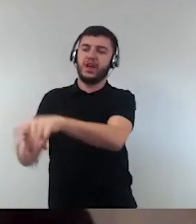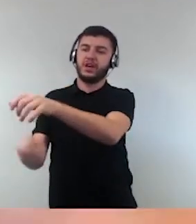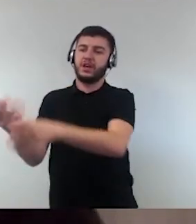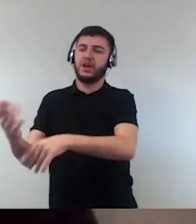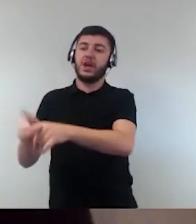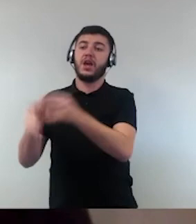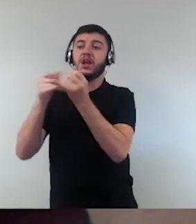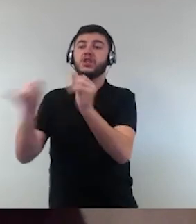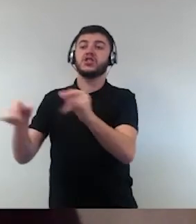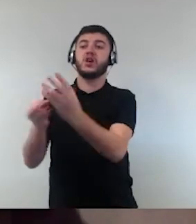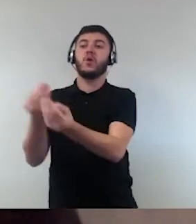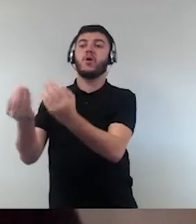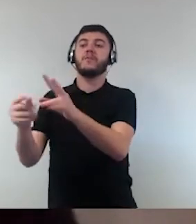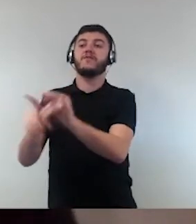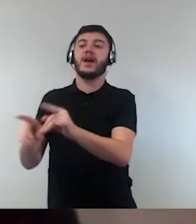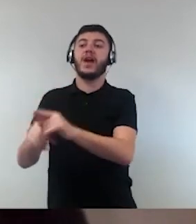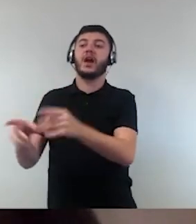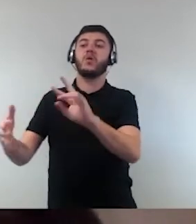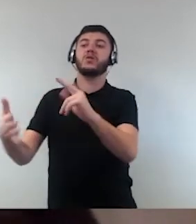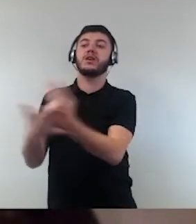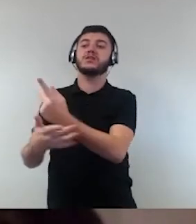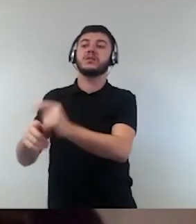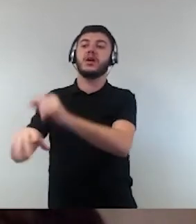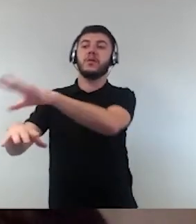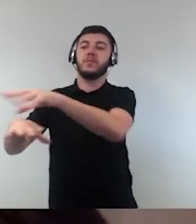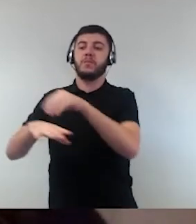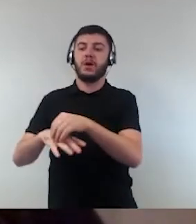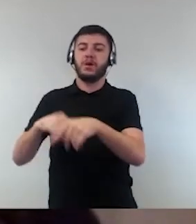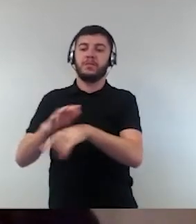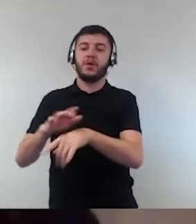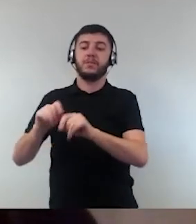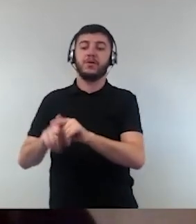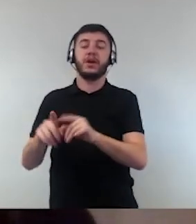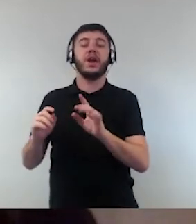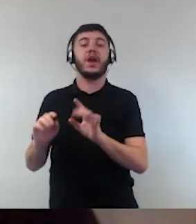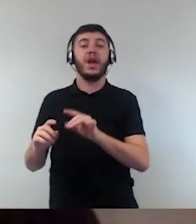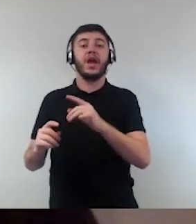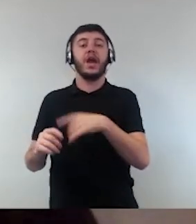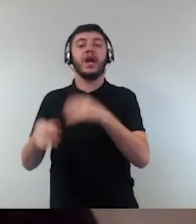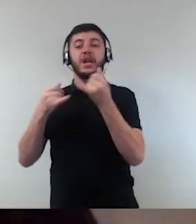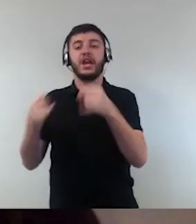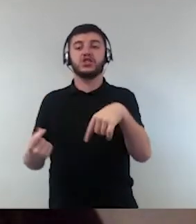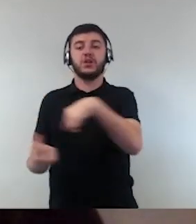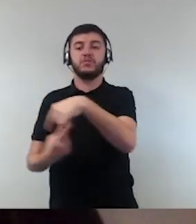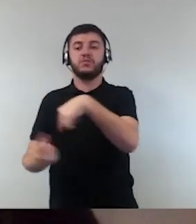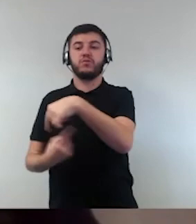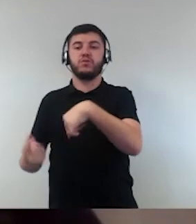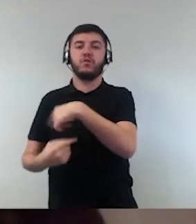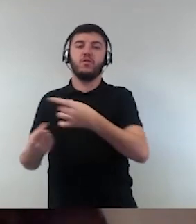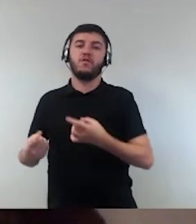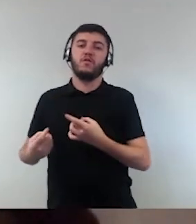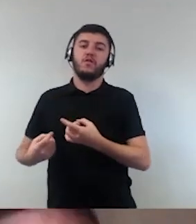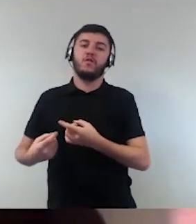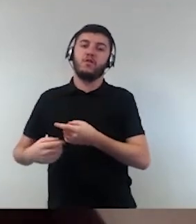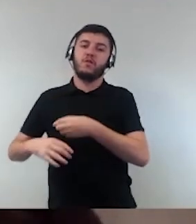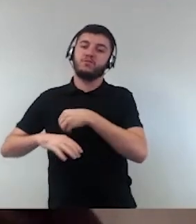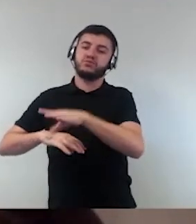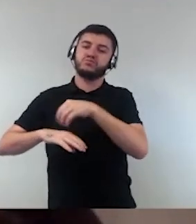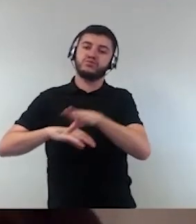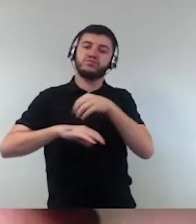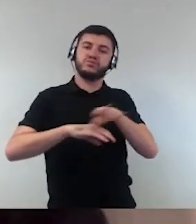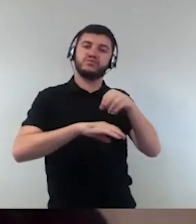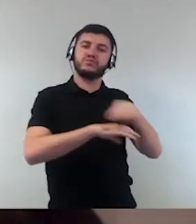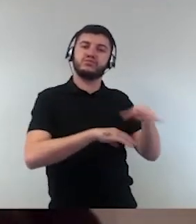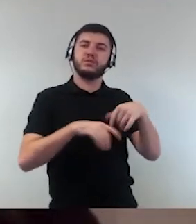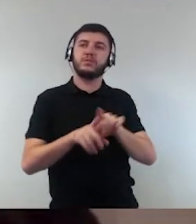distribuída e a que ponto vai também impactar nos contratos de distribuição de energia. Temos que ver, sim, essa abertura gradual. Em